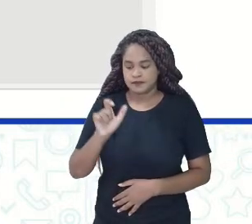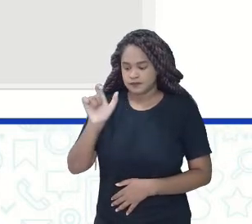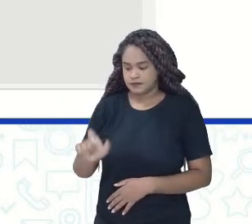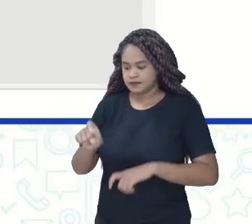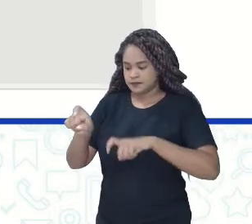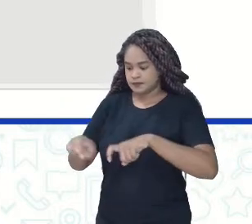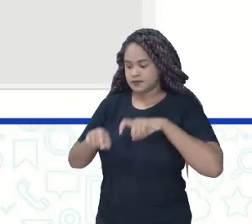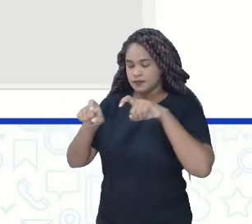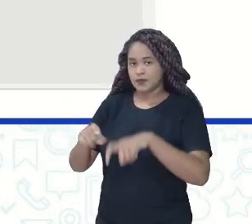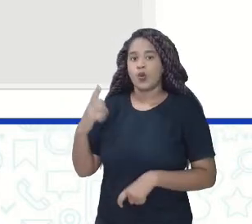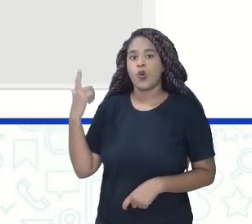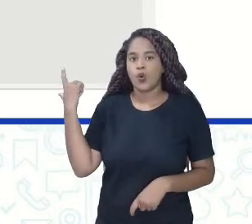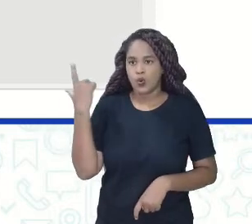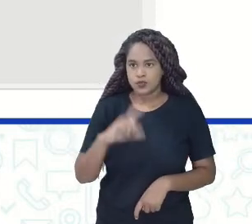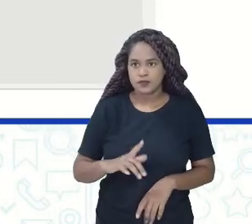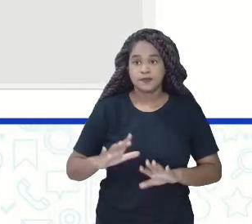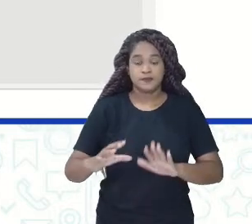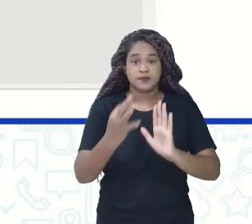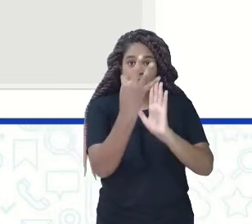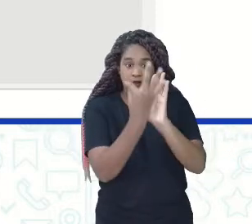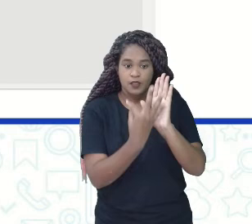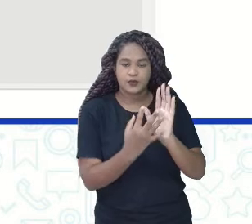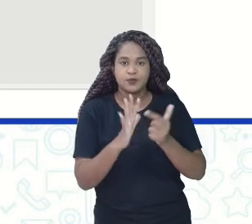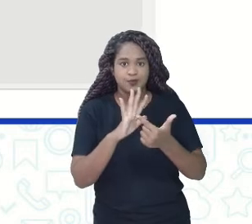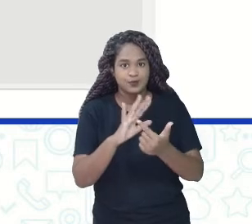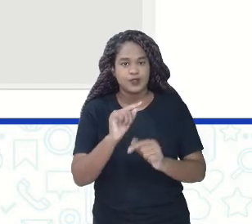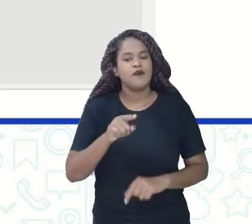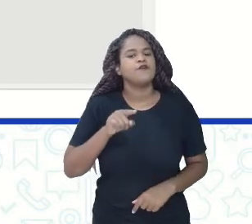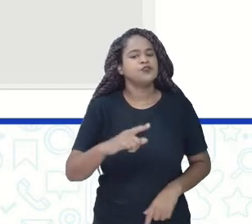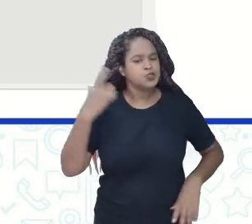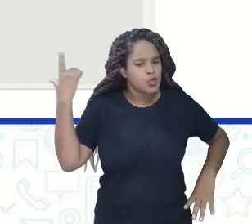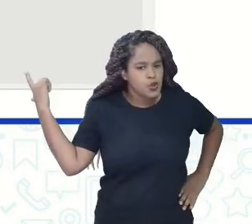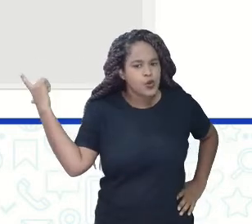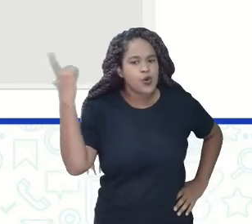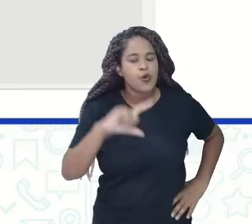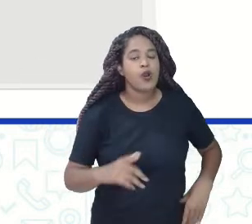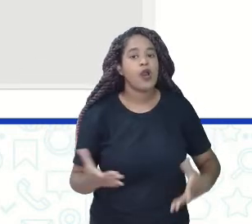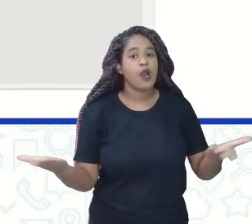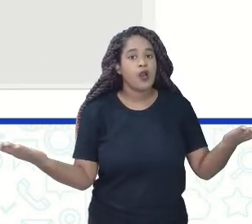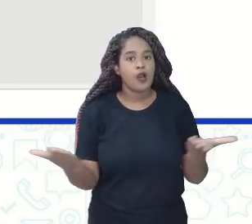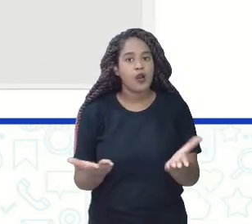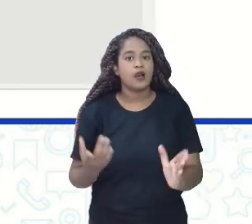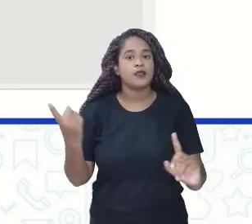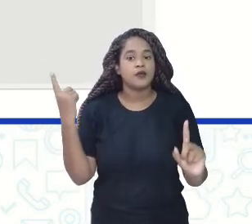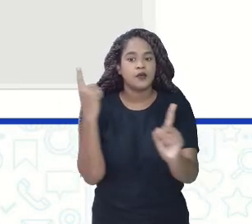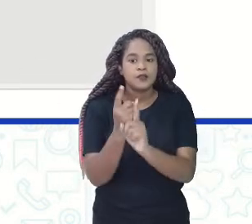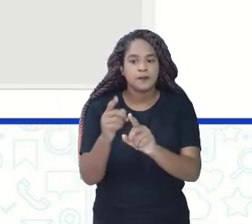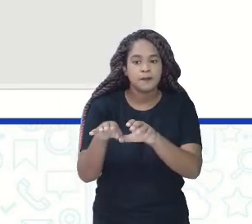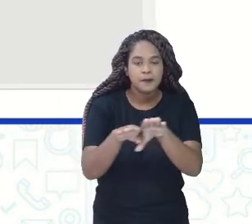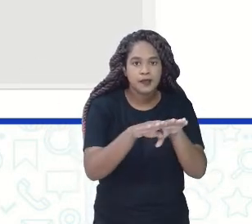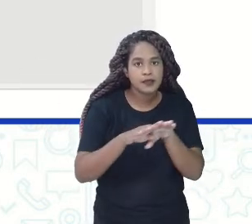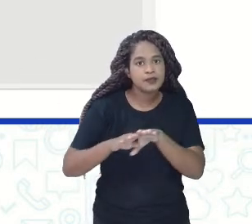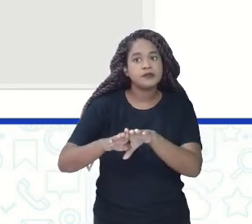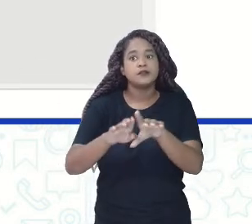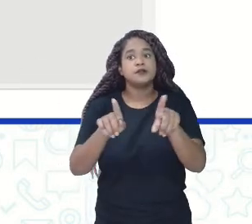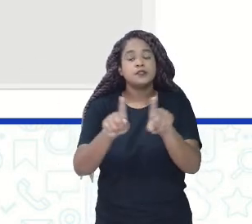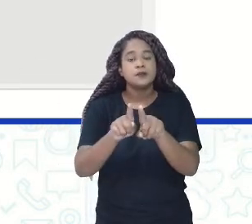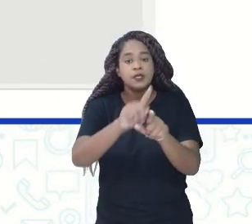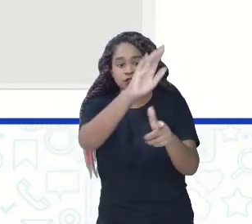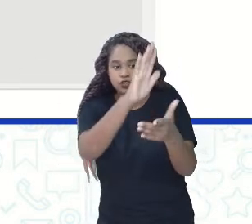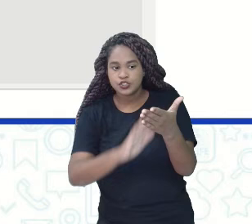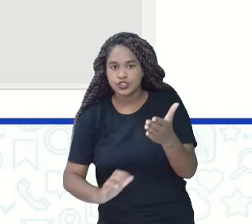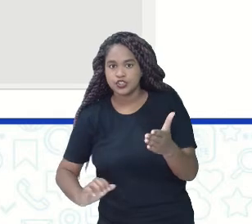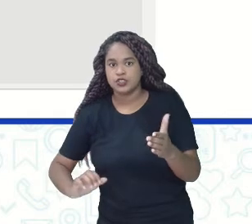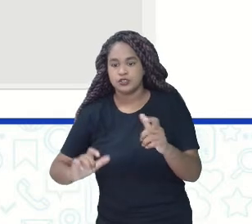ó, você conseguiu. Agora, encontre o padrão em seu código e remova todos os blocos extras. Você